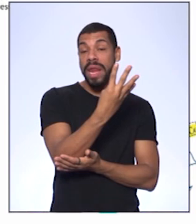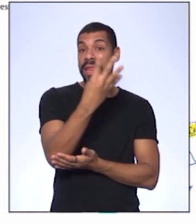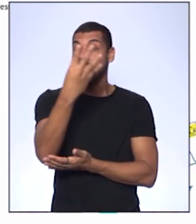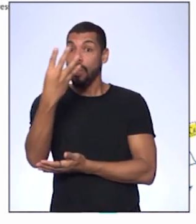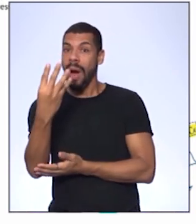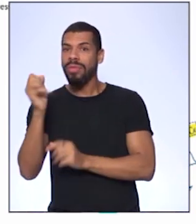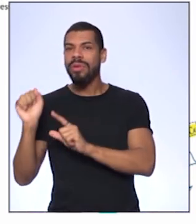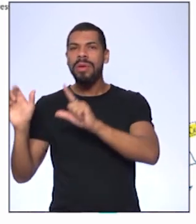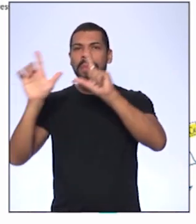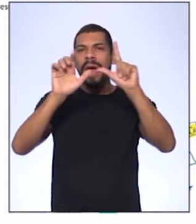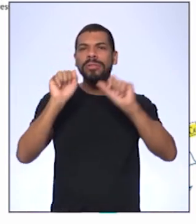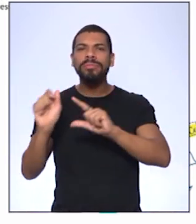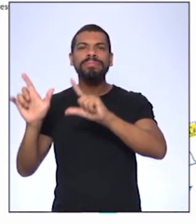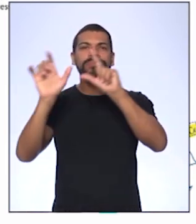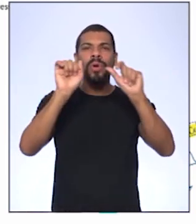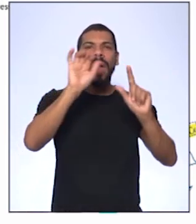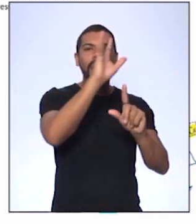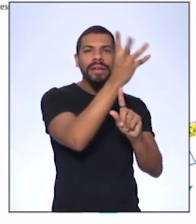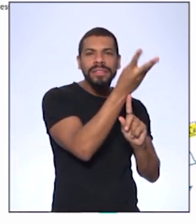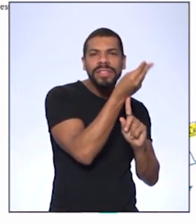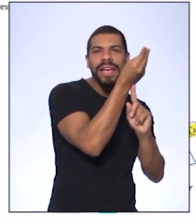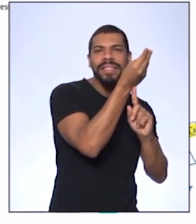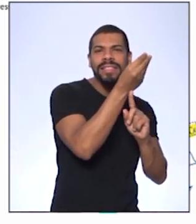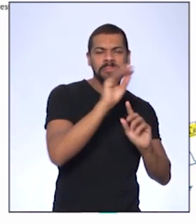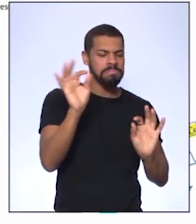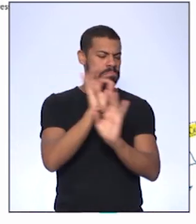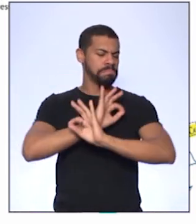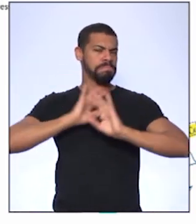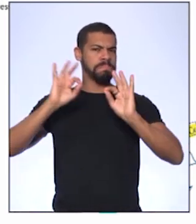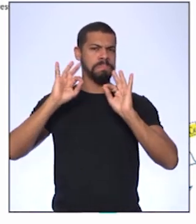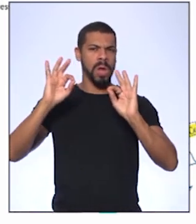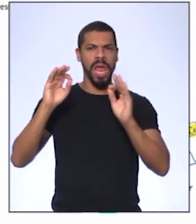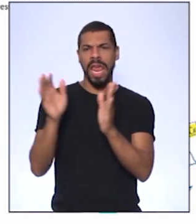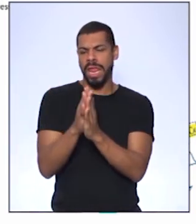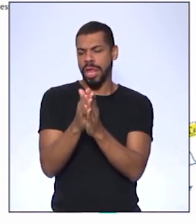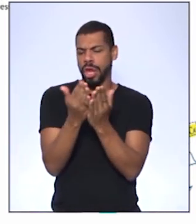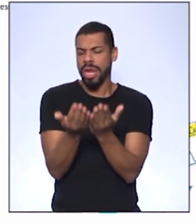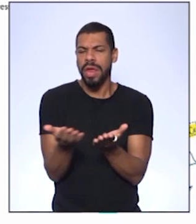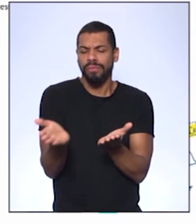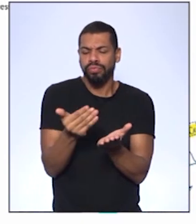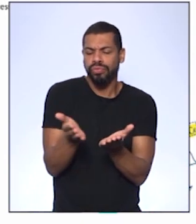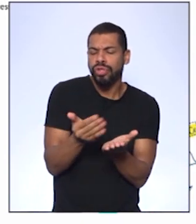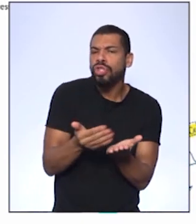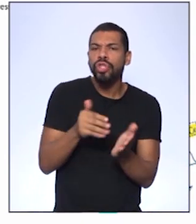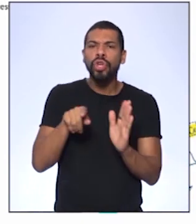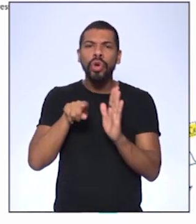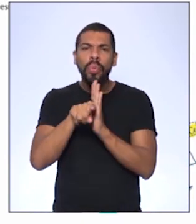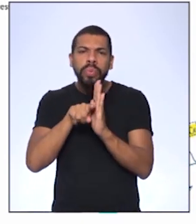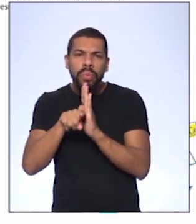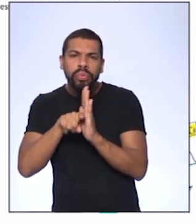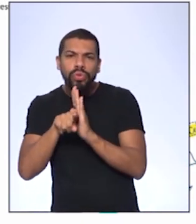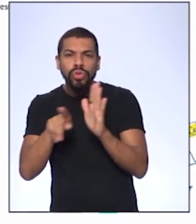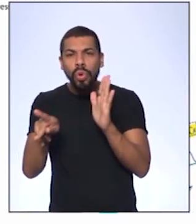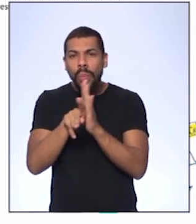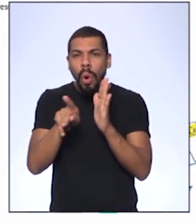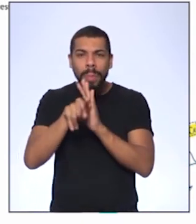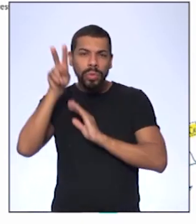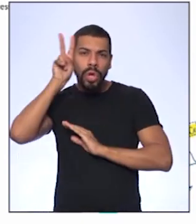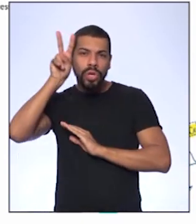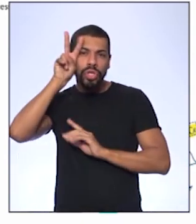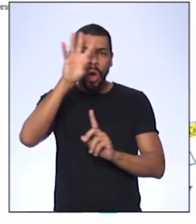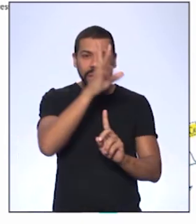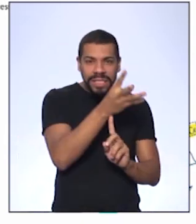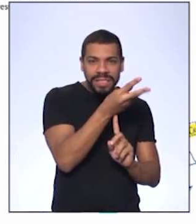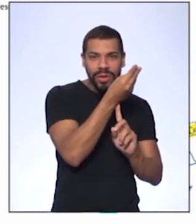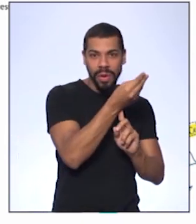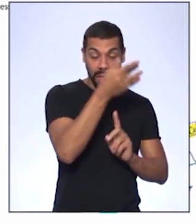mil imagens de obra de arte em altíssima resolução, além de livros, estudos e pesquisas sobre a história da arte. Para o